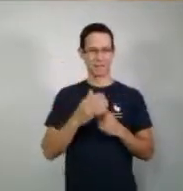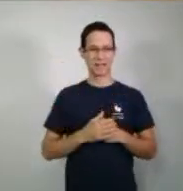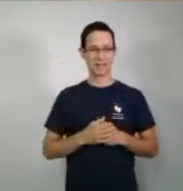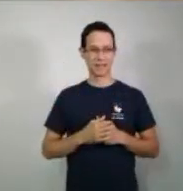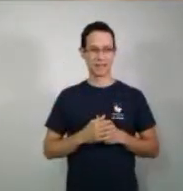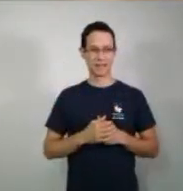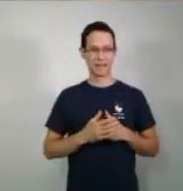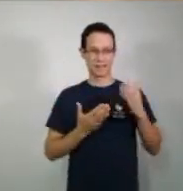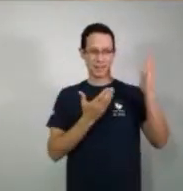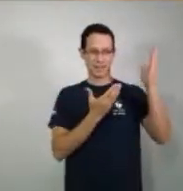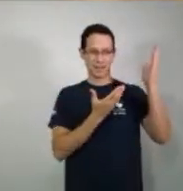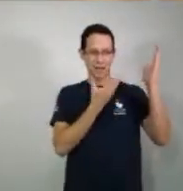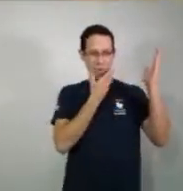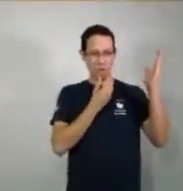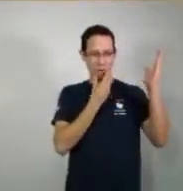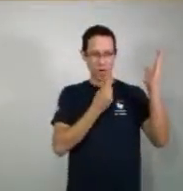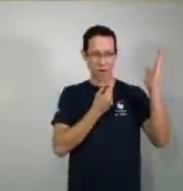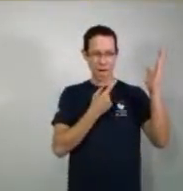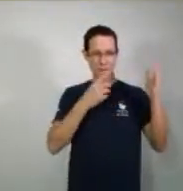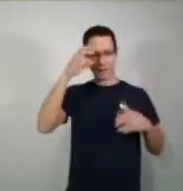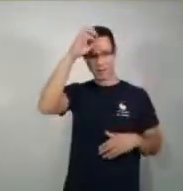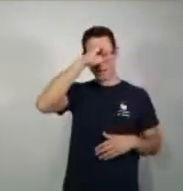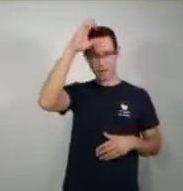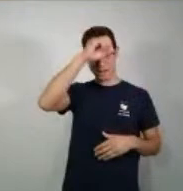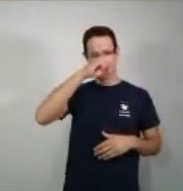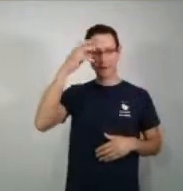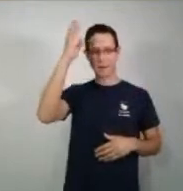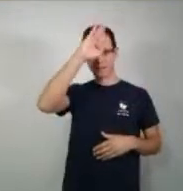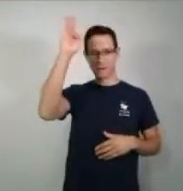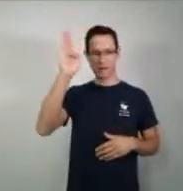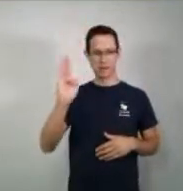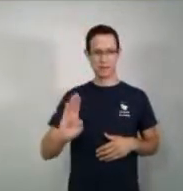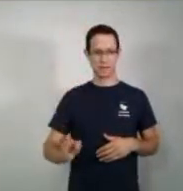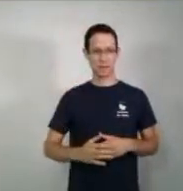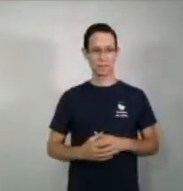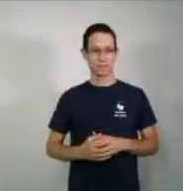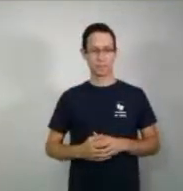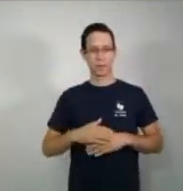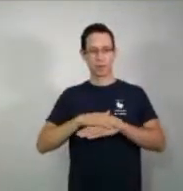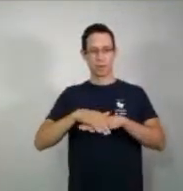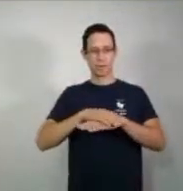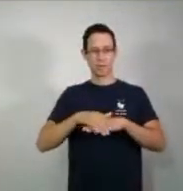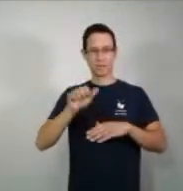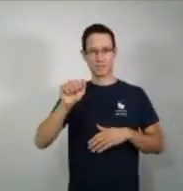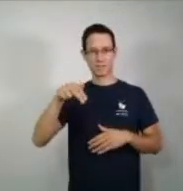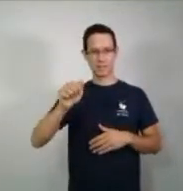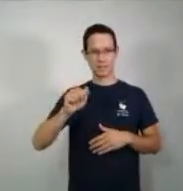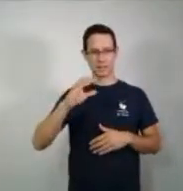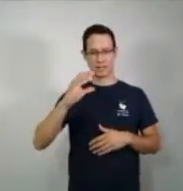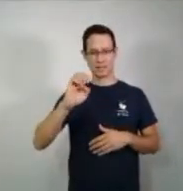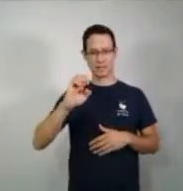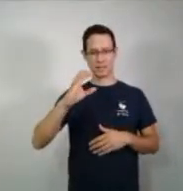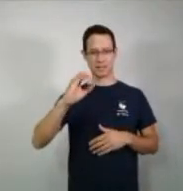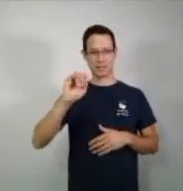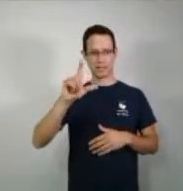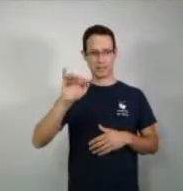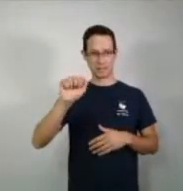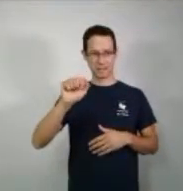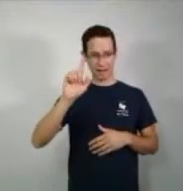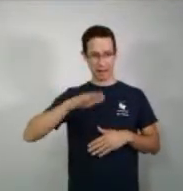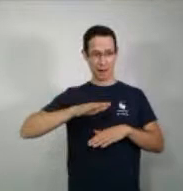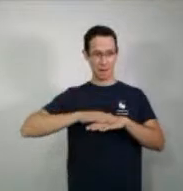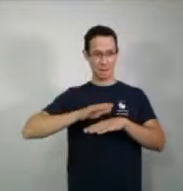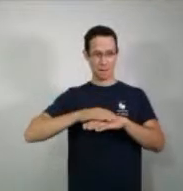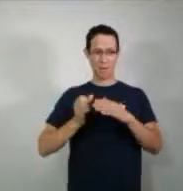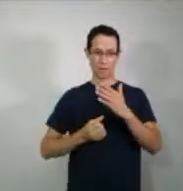Aprendeu o Brasil, essa edição da Todavia, eu vou conversar com a Ana Cecília, que é autora desse